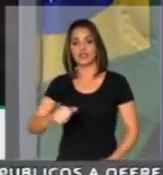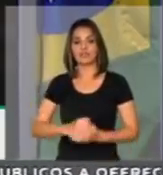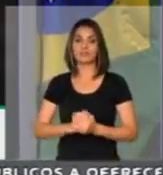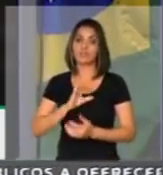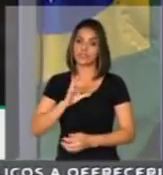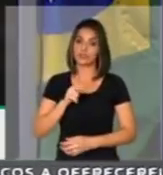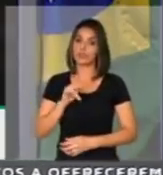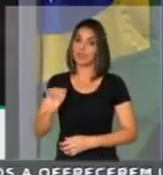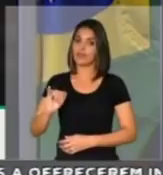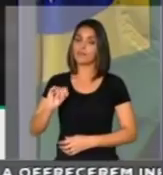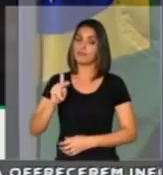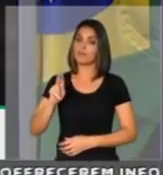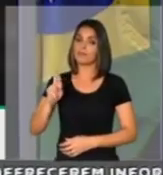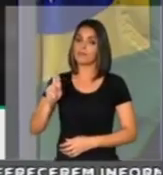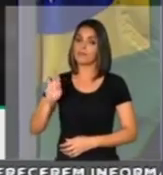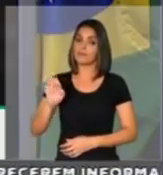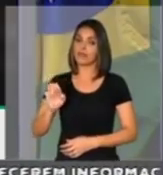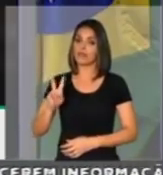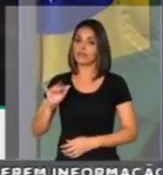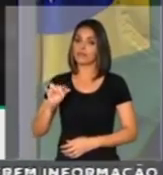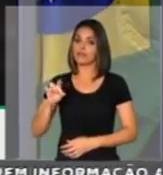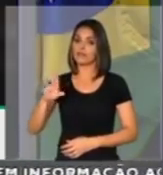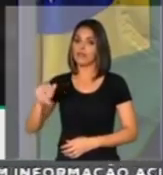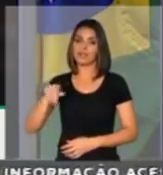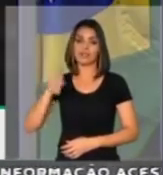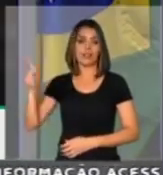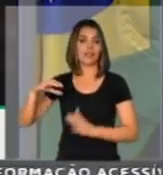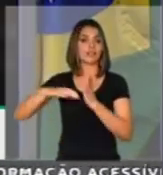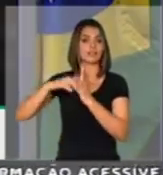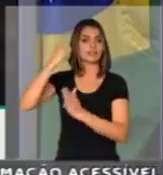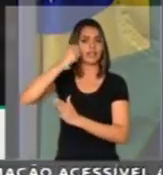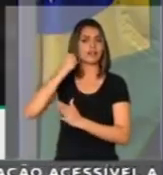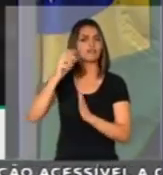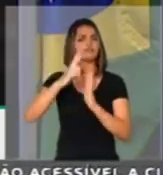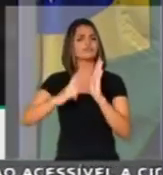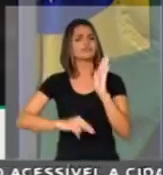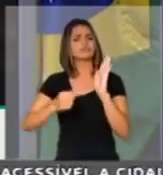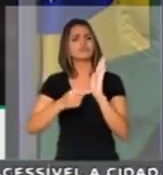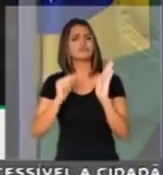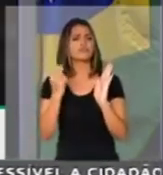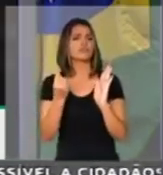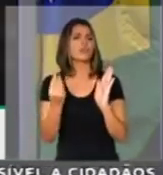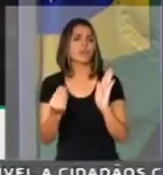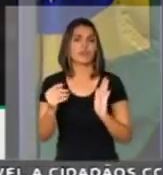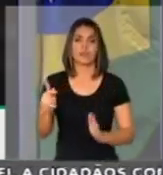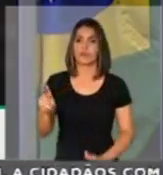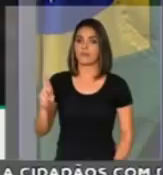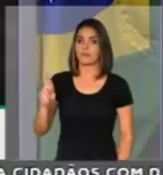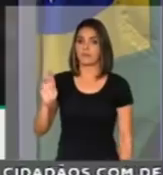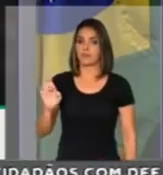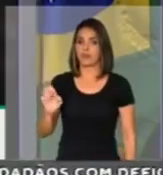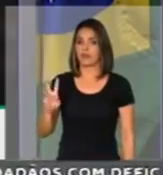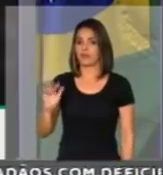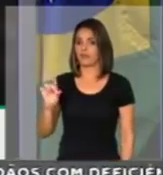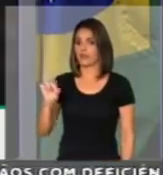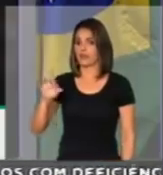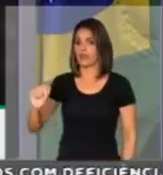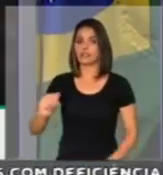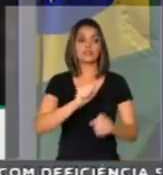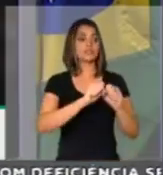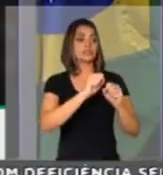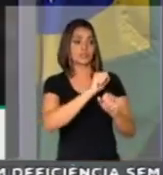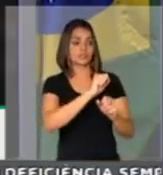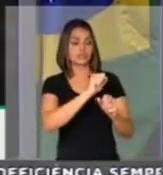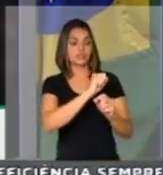da Previdência que aconteceu no Senado. O relatório chega à conclusão de que, na verdade, a Previdência e a Seguridade Social são sistemas